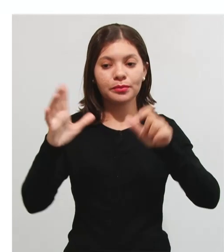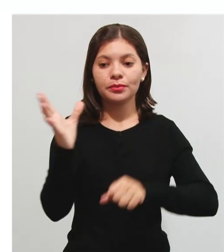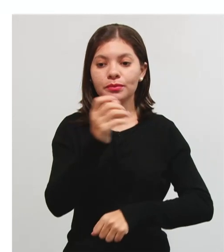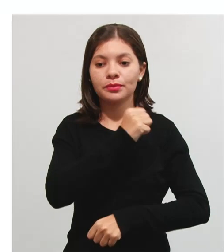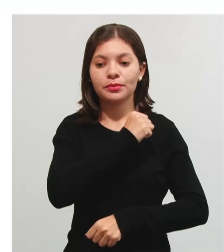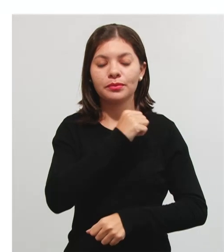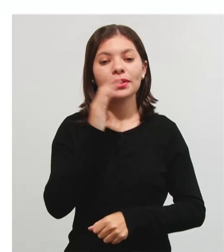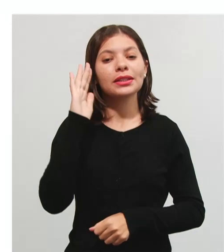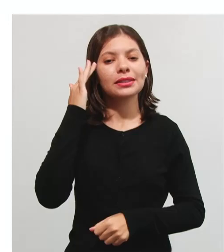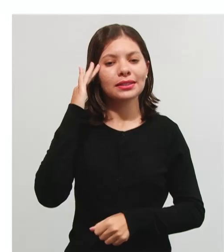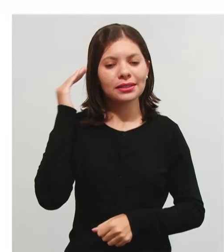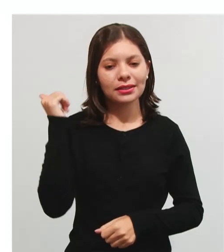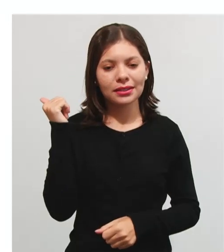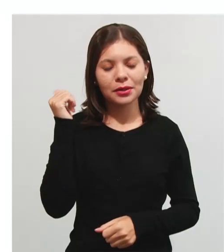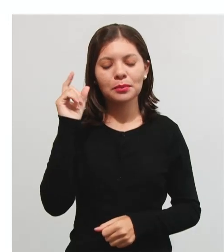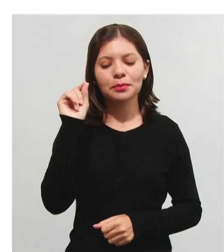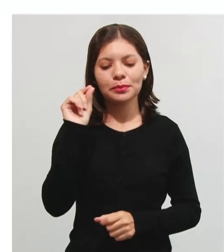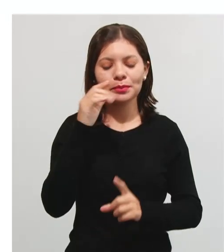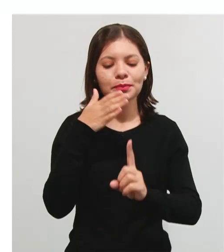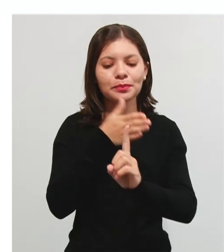entender um pouquinho desses modais.